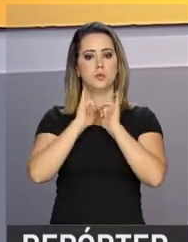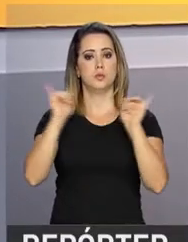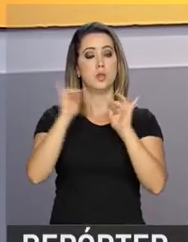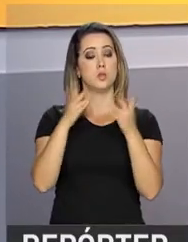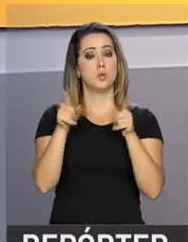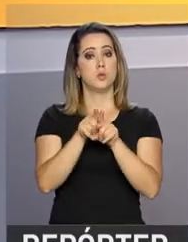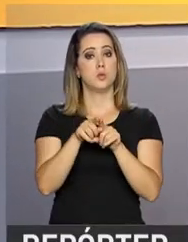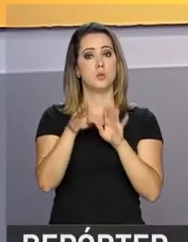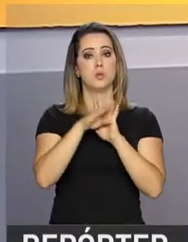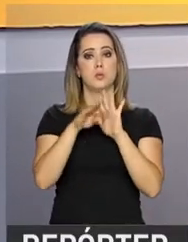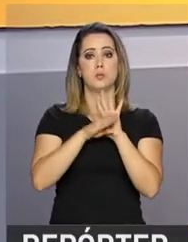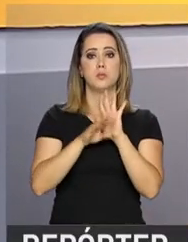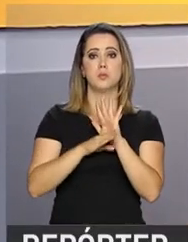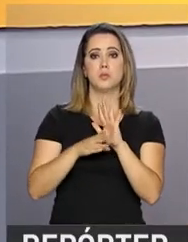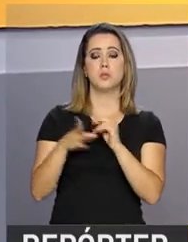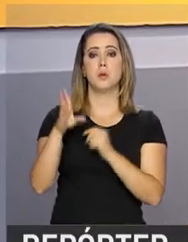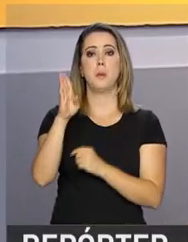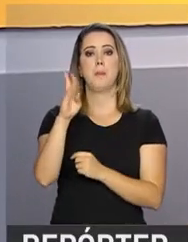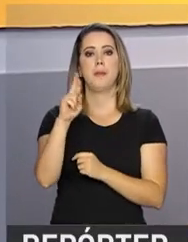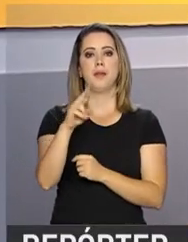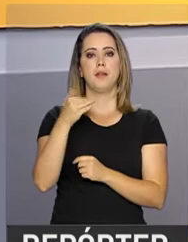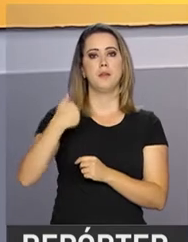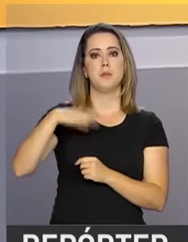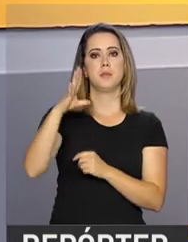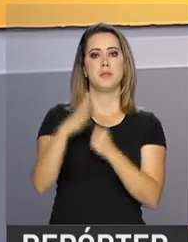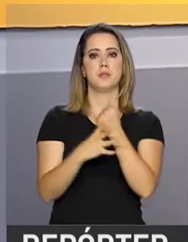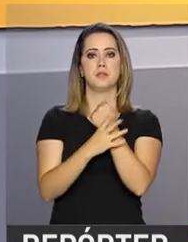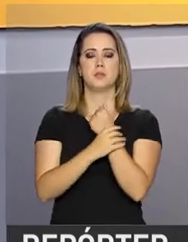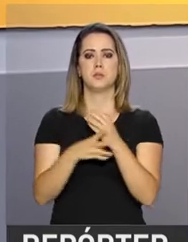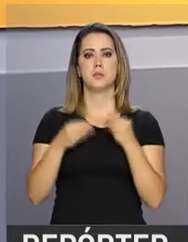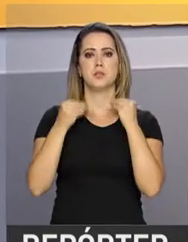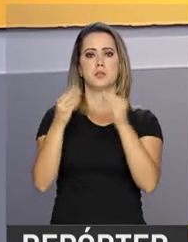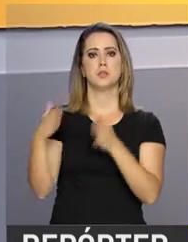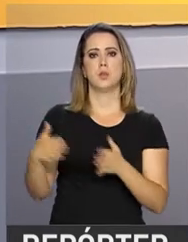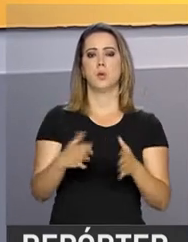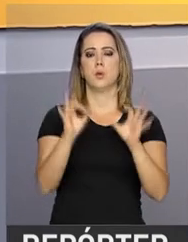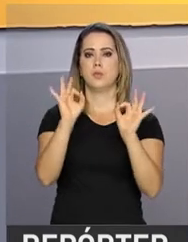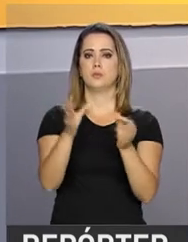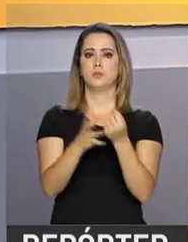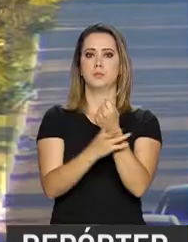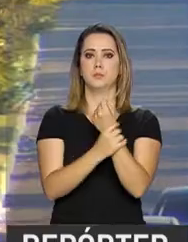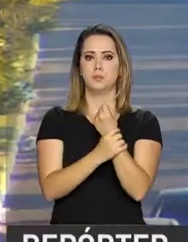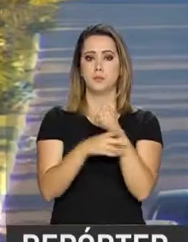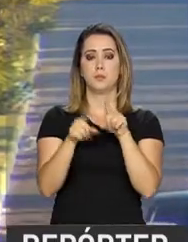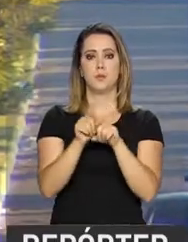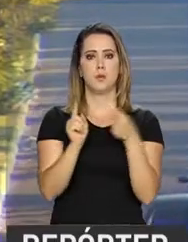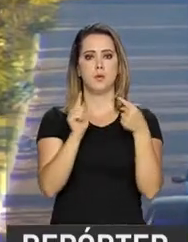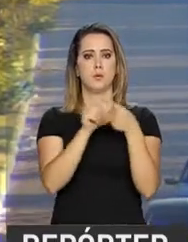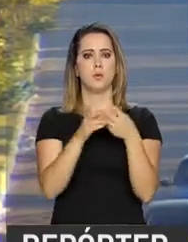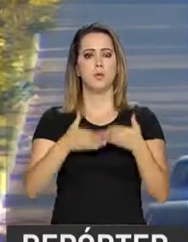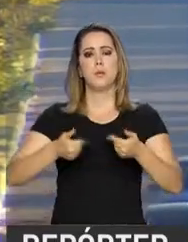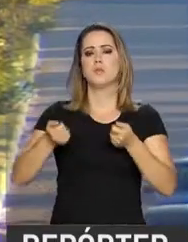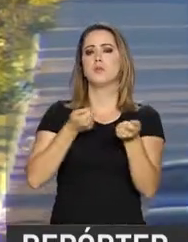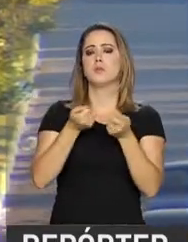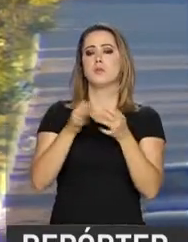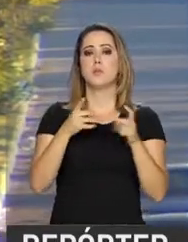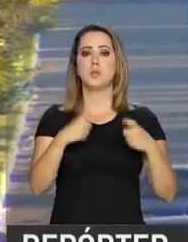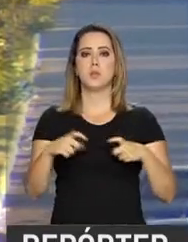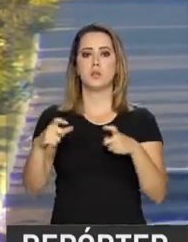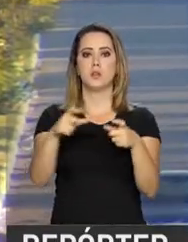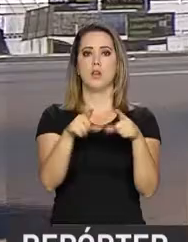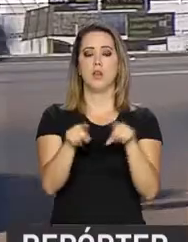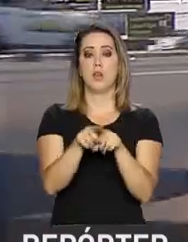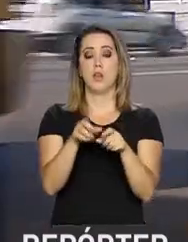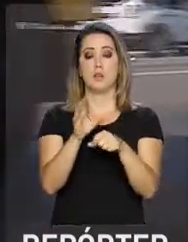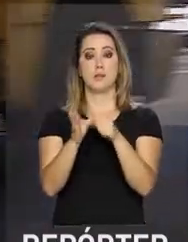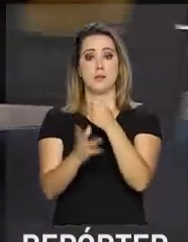programa de r mais segurança para garantir estradas mais seguras o objetivo é aprimorar a segurança das rodovias federais